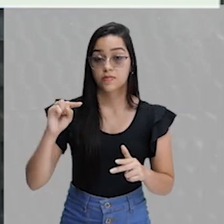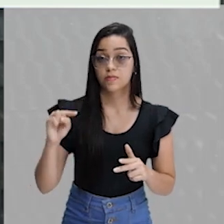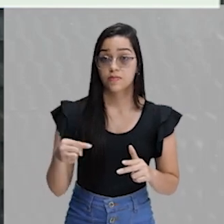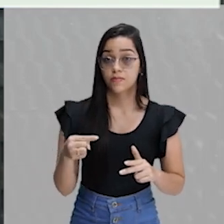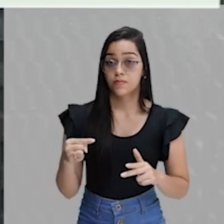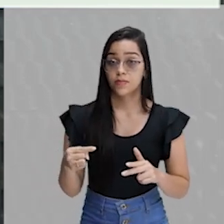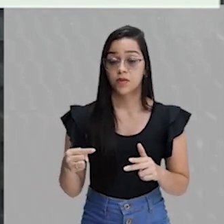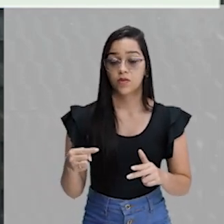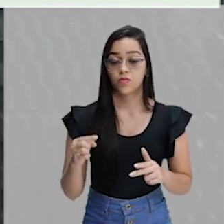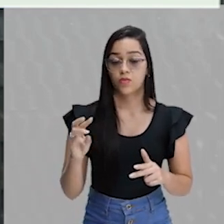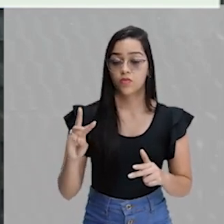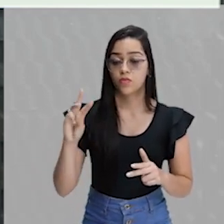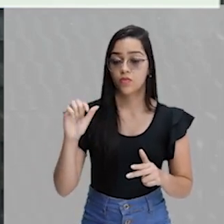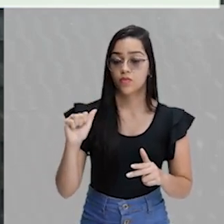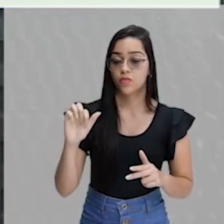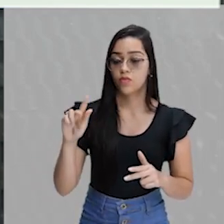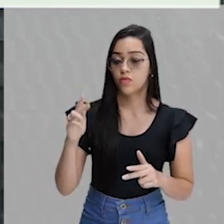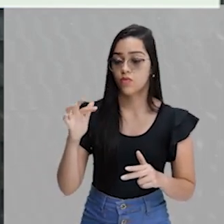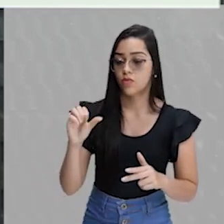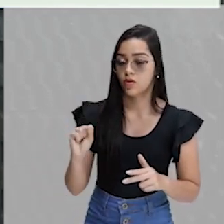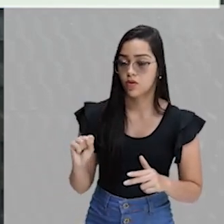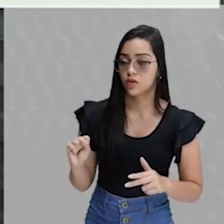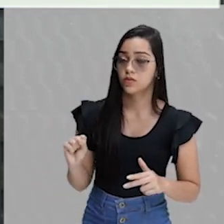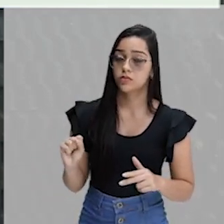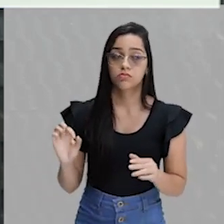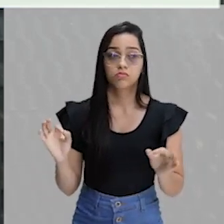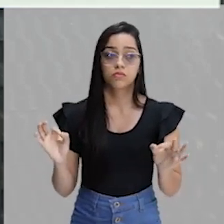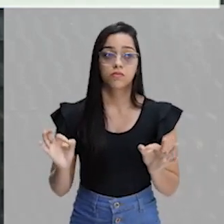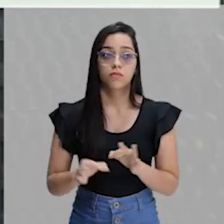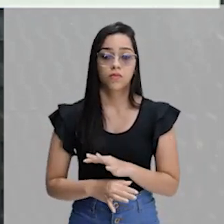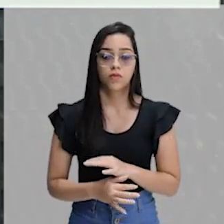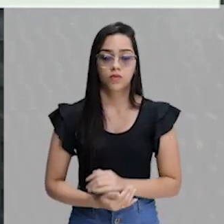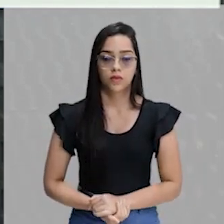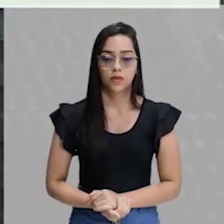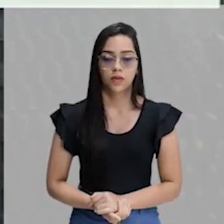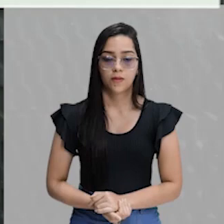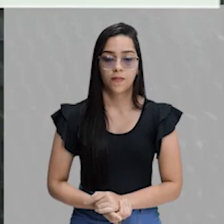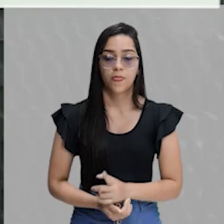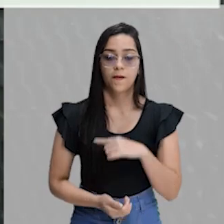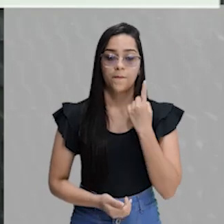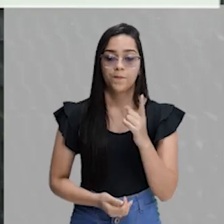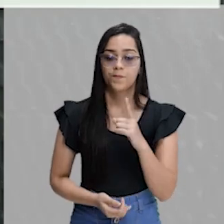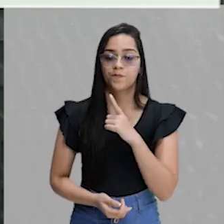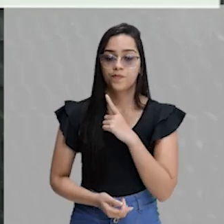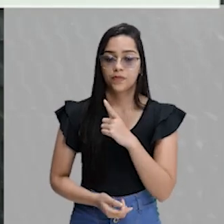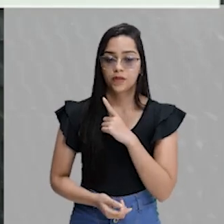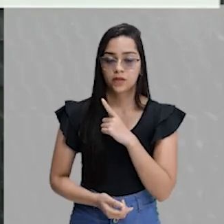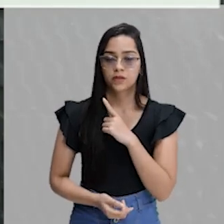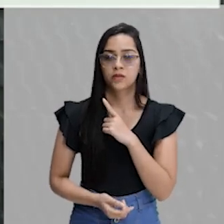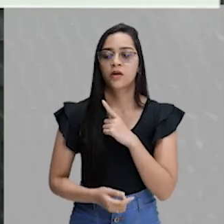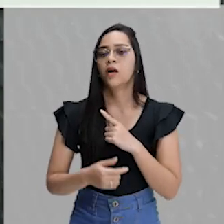23.000 watts. Pronto. Então, nós teremos aqui